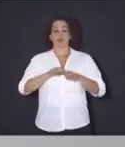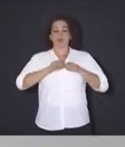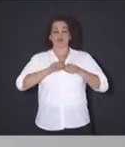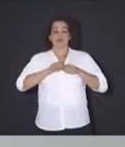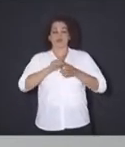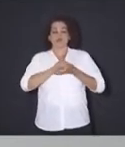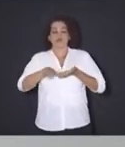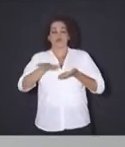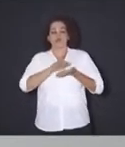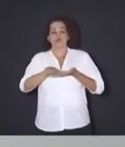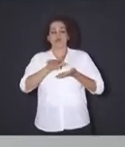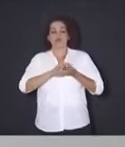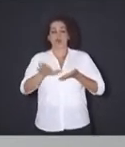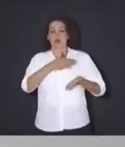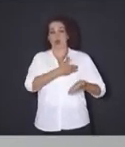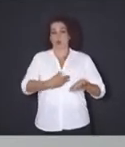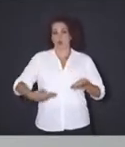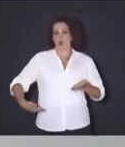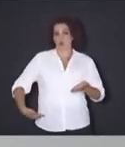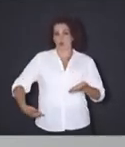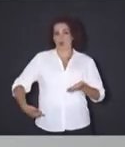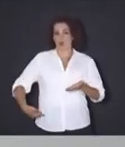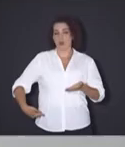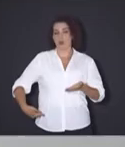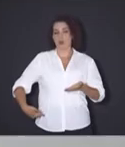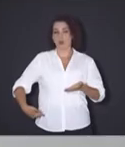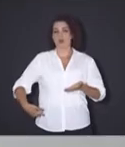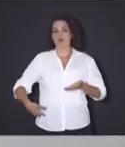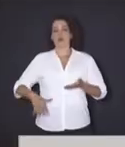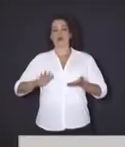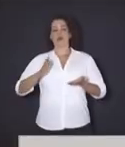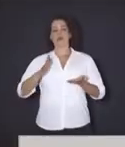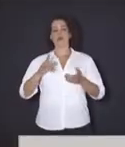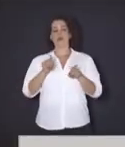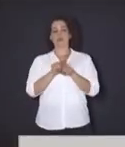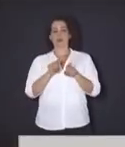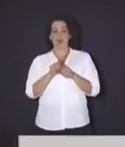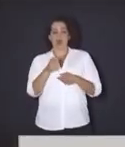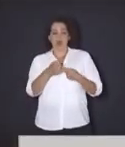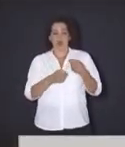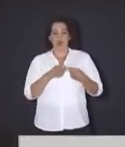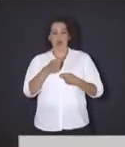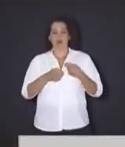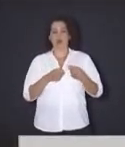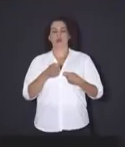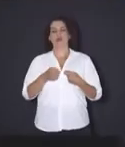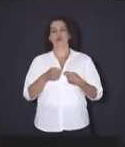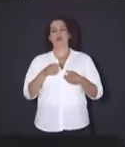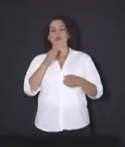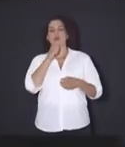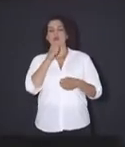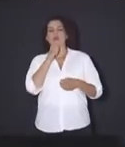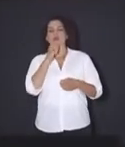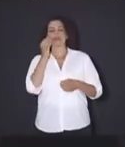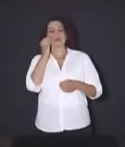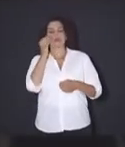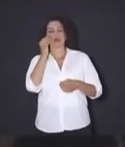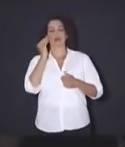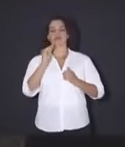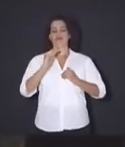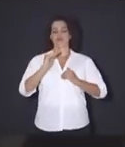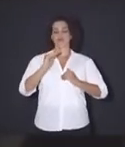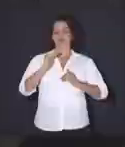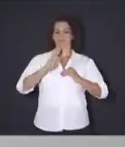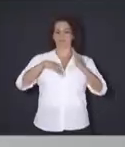que pudessem ter um impacto maior sobre emprego e renda é retomando o crescimento econômico mais rápido nós poderíamos adotar uma